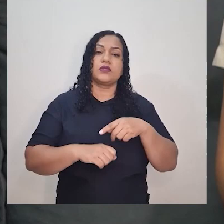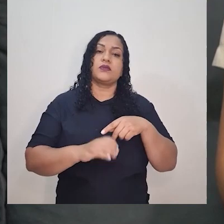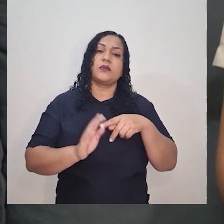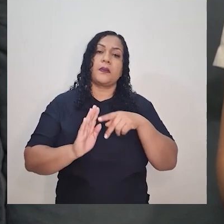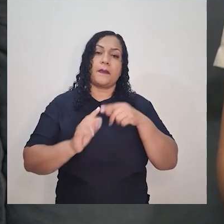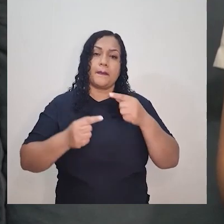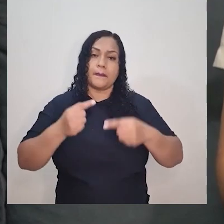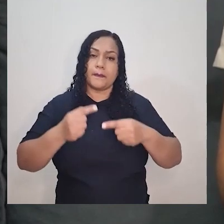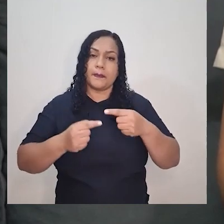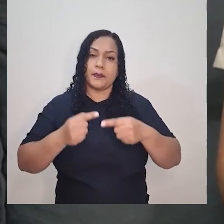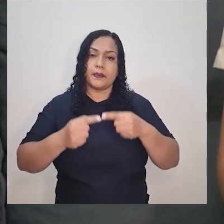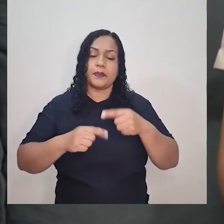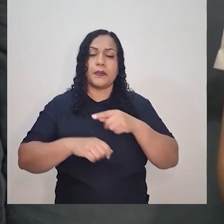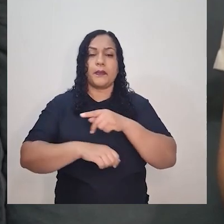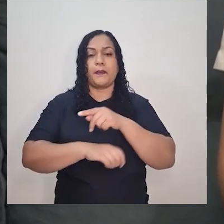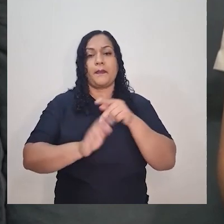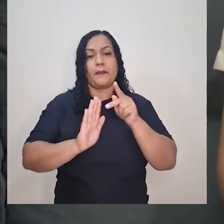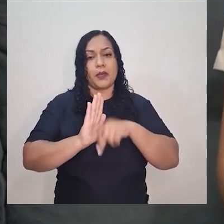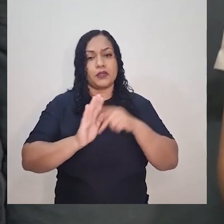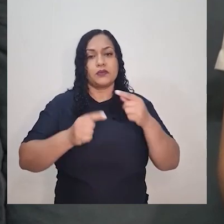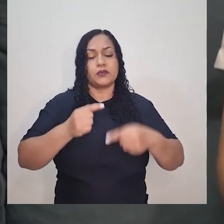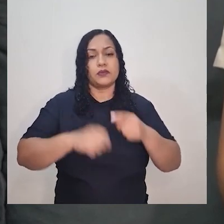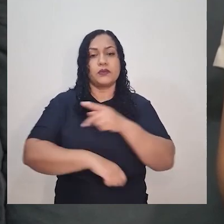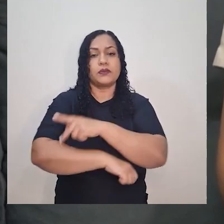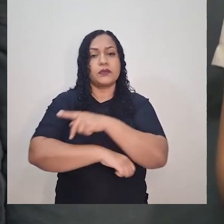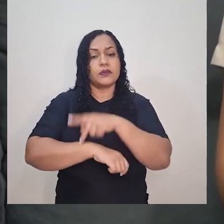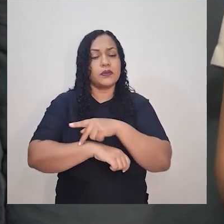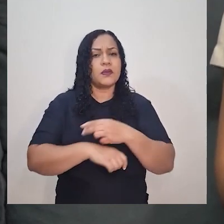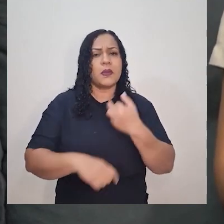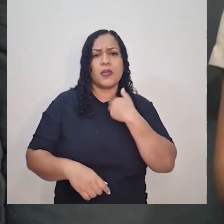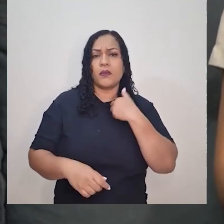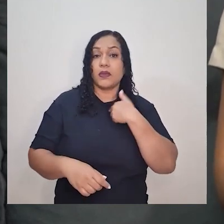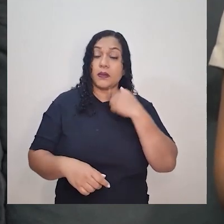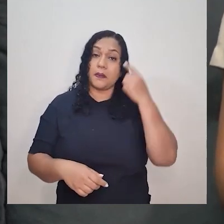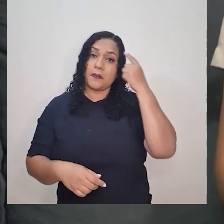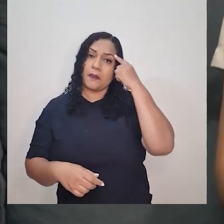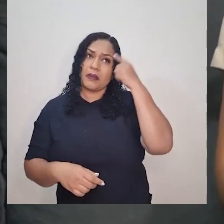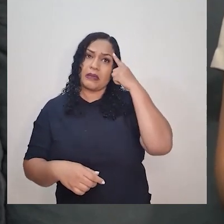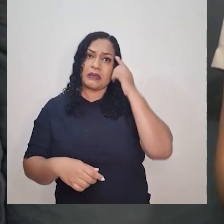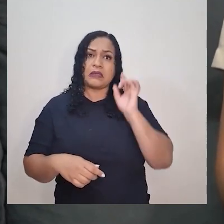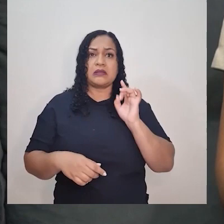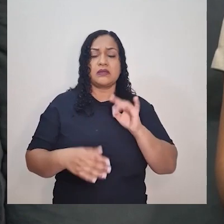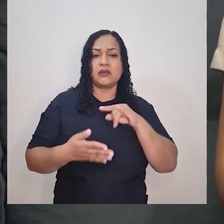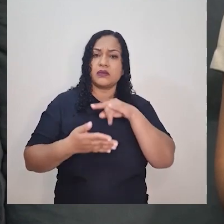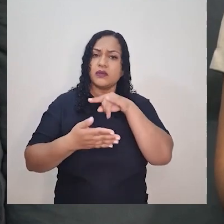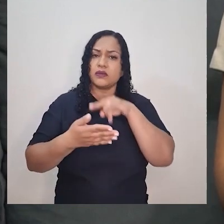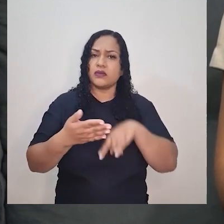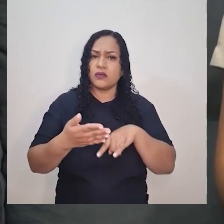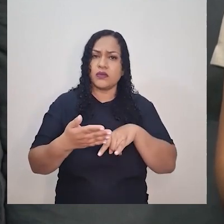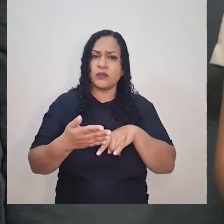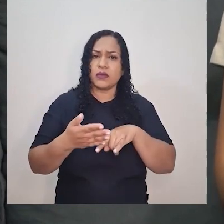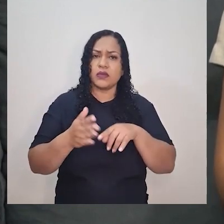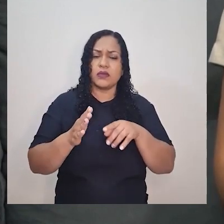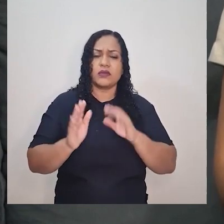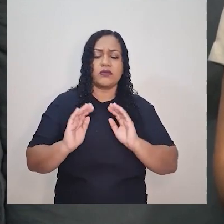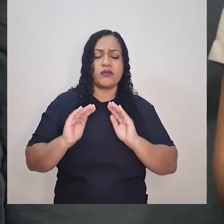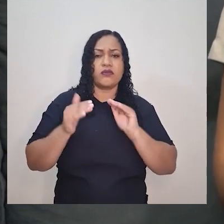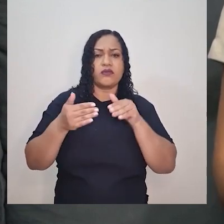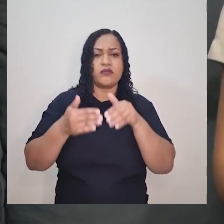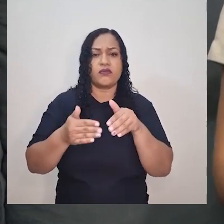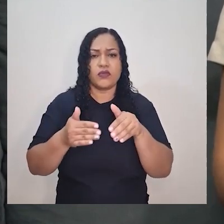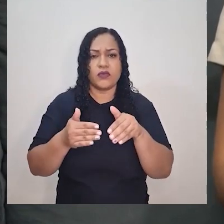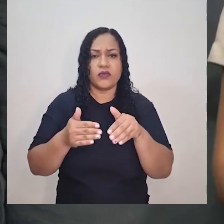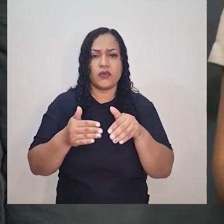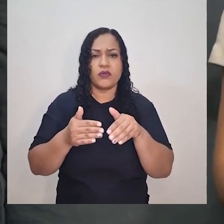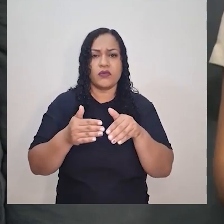sendo o aspecto amplo. Nós não podemos pensar em um documento burocrático no sentido